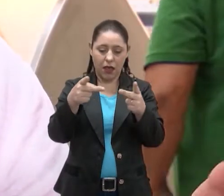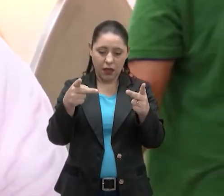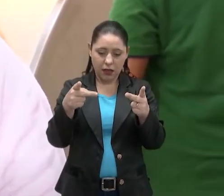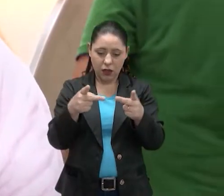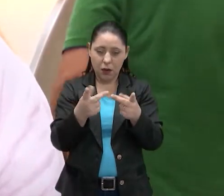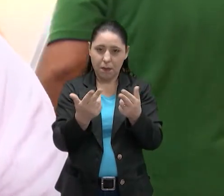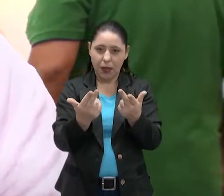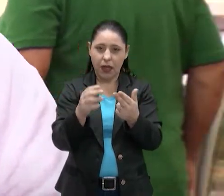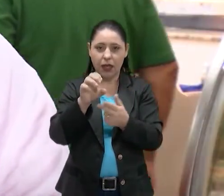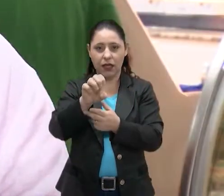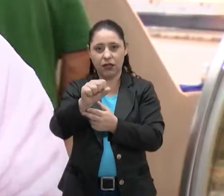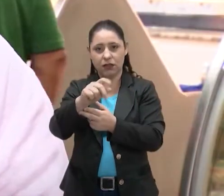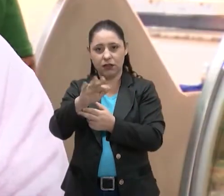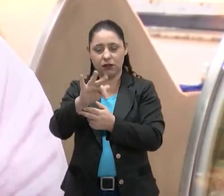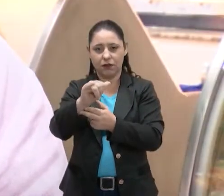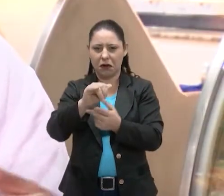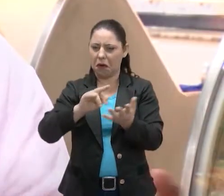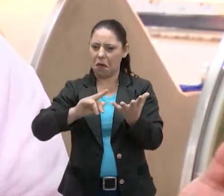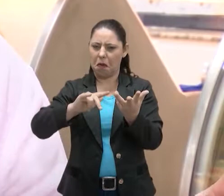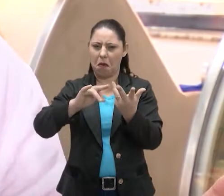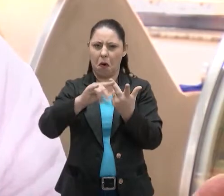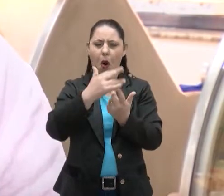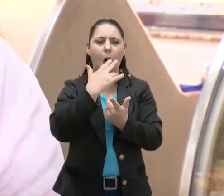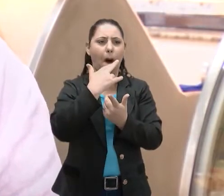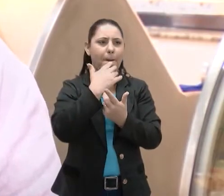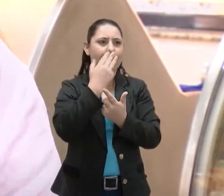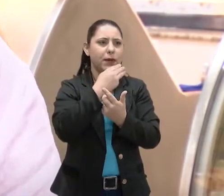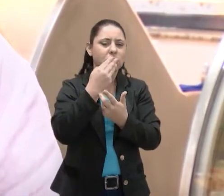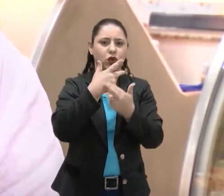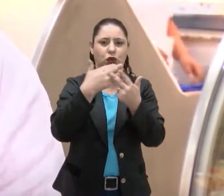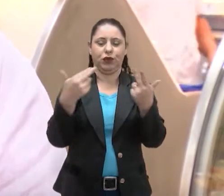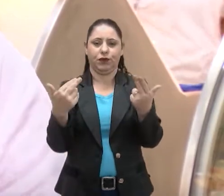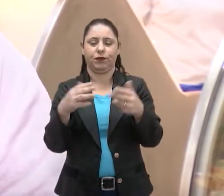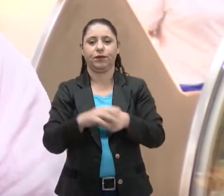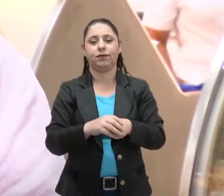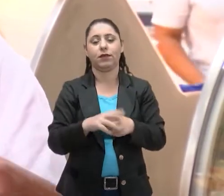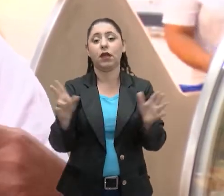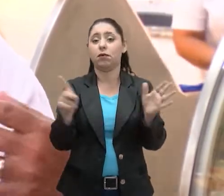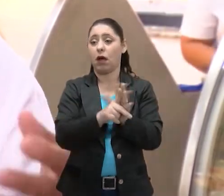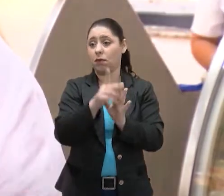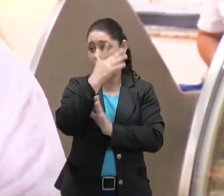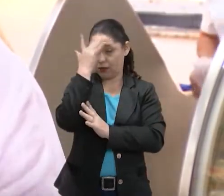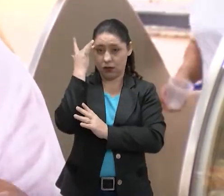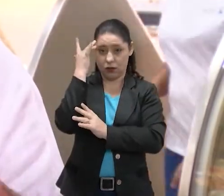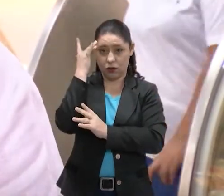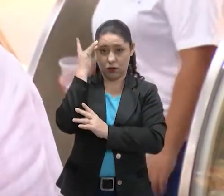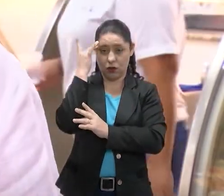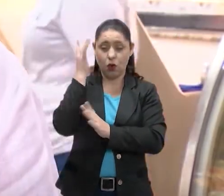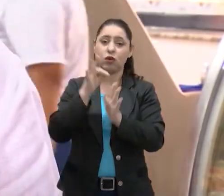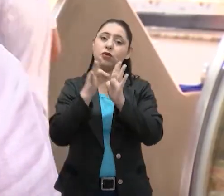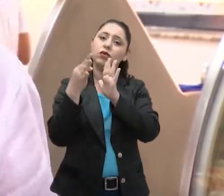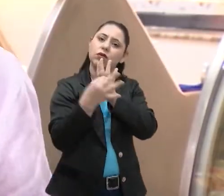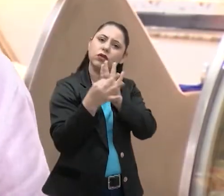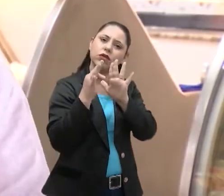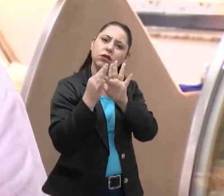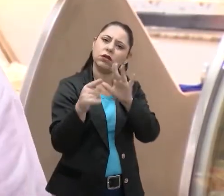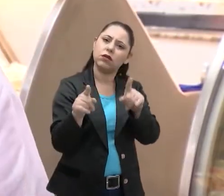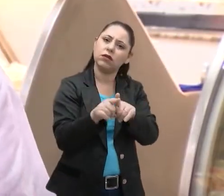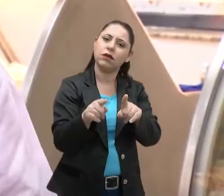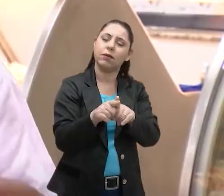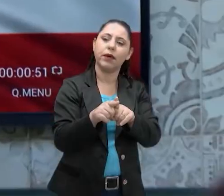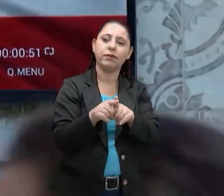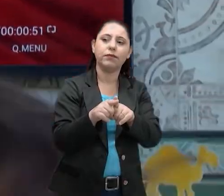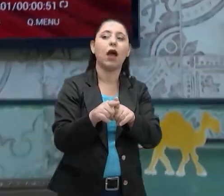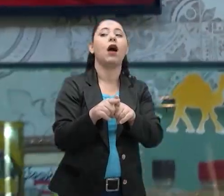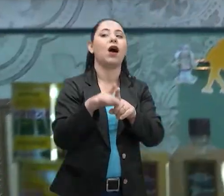esfirras abertas, tem N sabores, né? Que aí com o próprio cliente vai dando